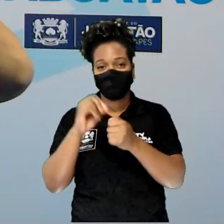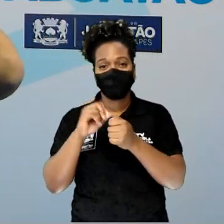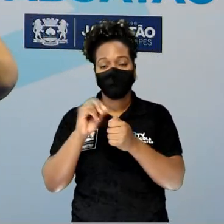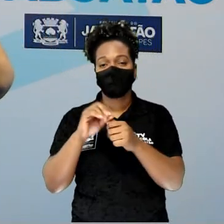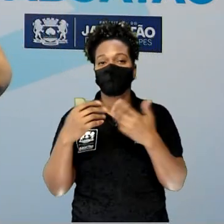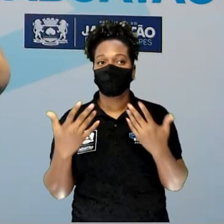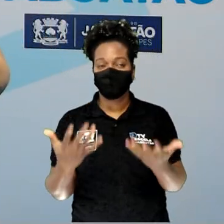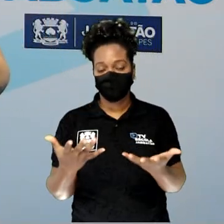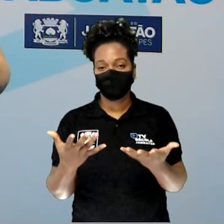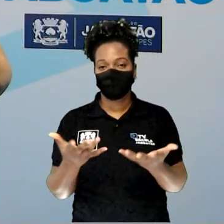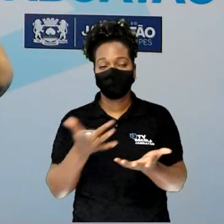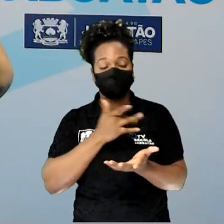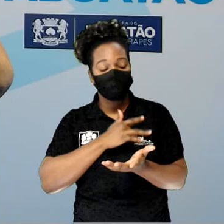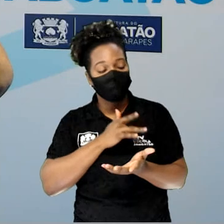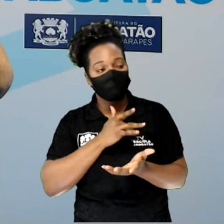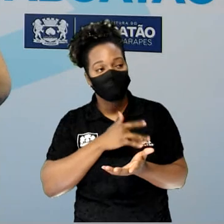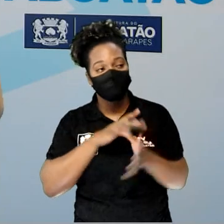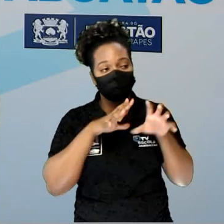Coitada da anta.